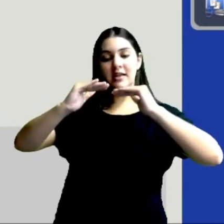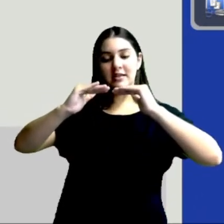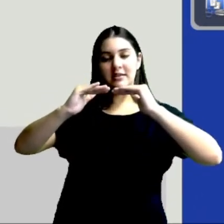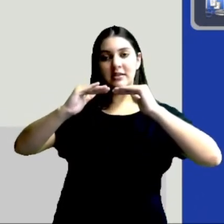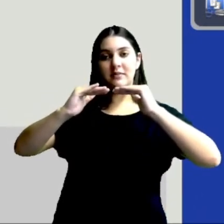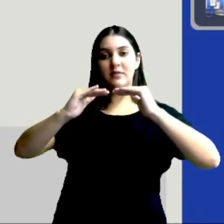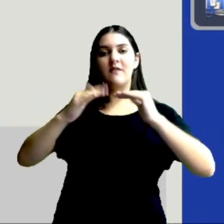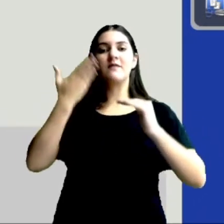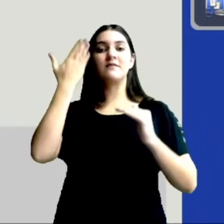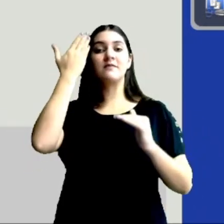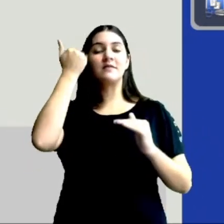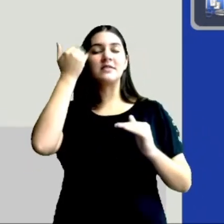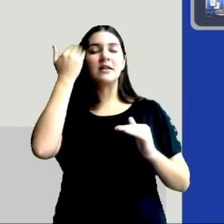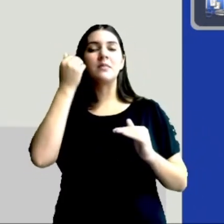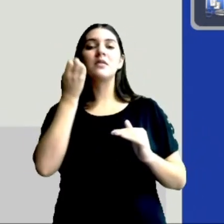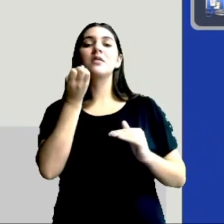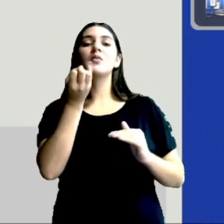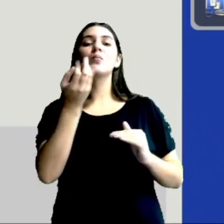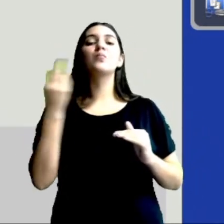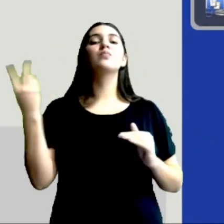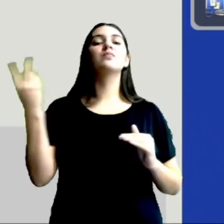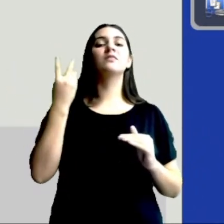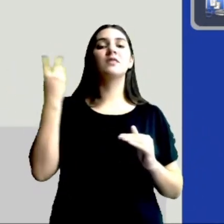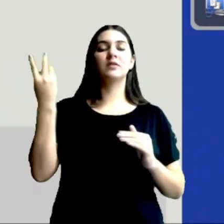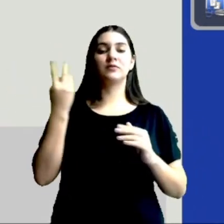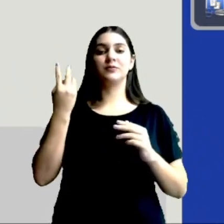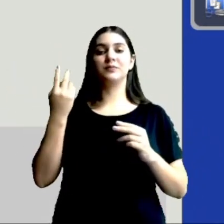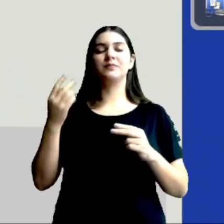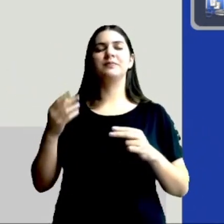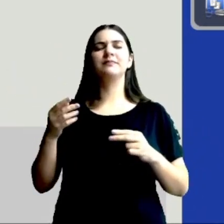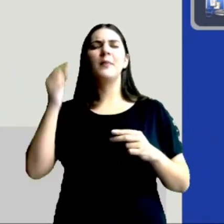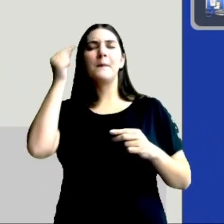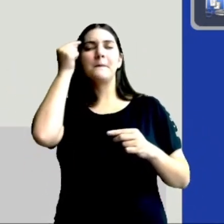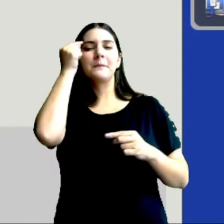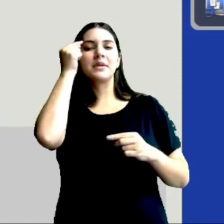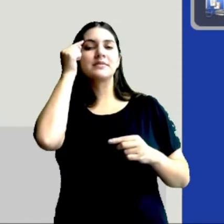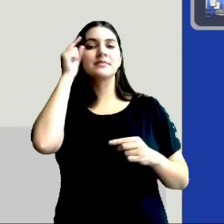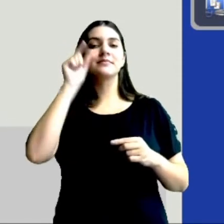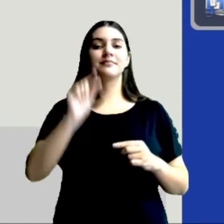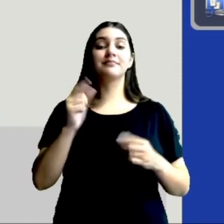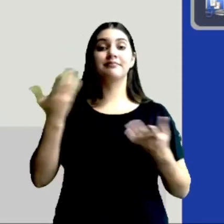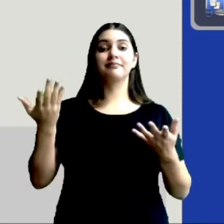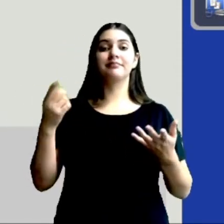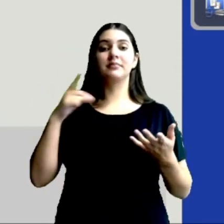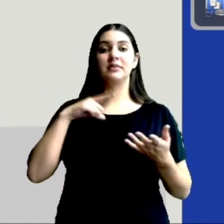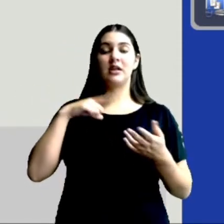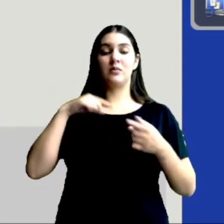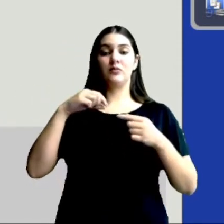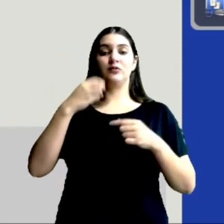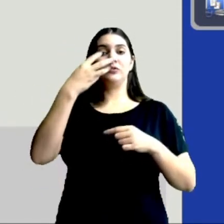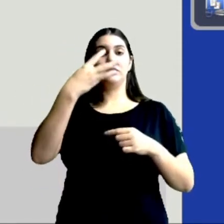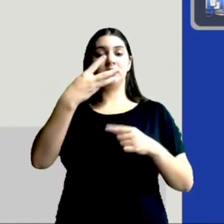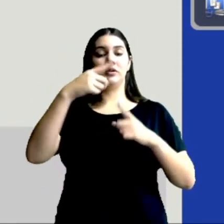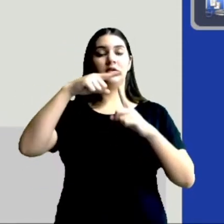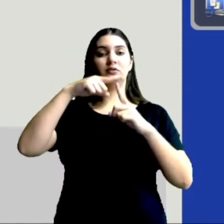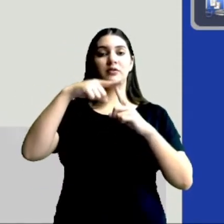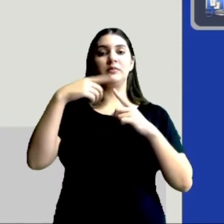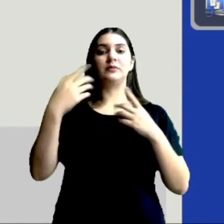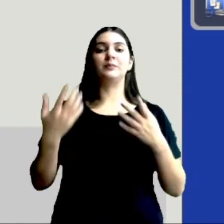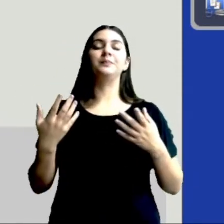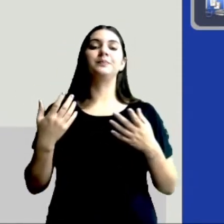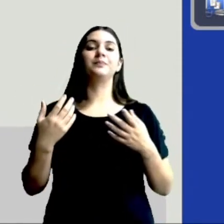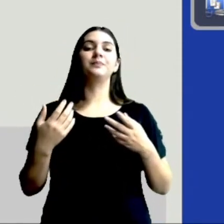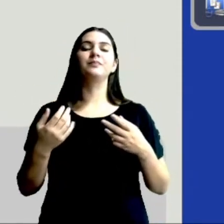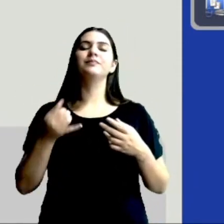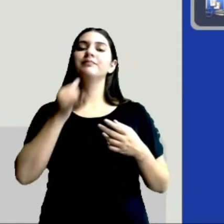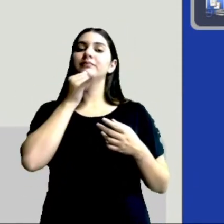quanto é cada um desses valores. E aqui, bora pensar um pouco. Gente, nós temos 3 caixinhas que a gente não